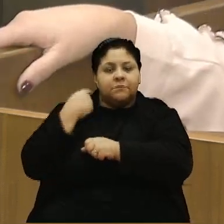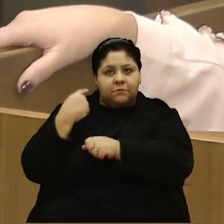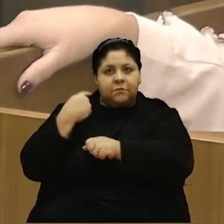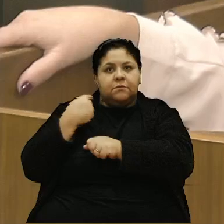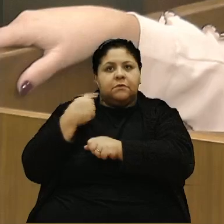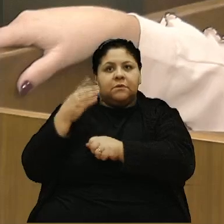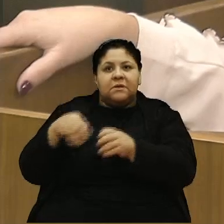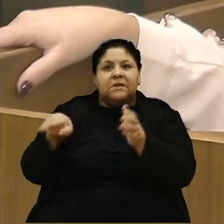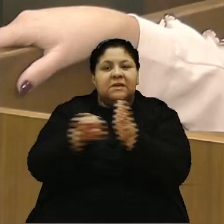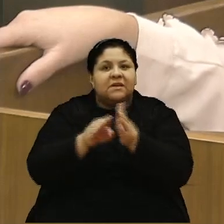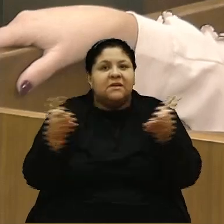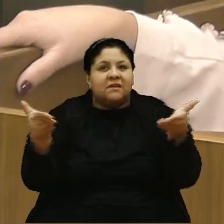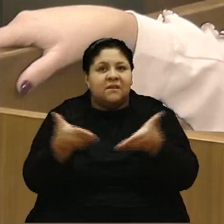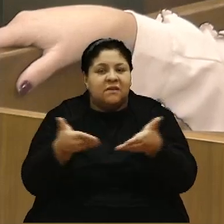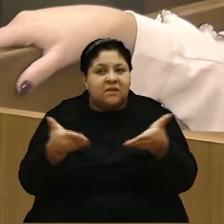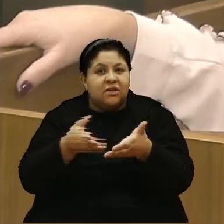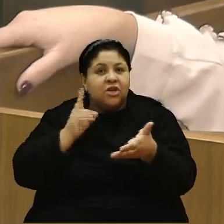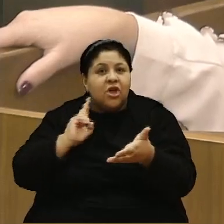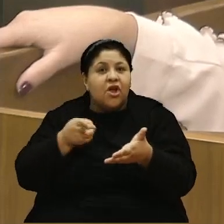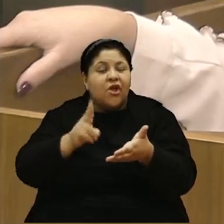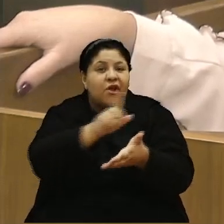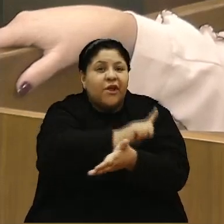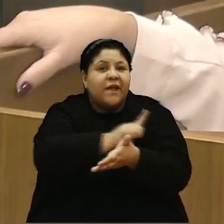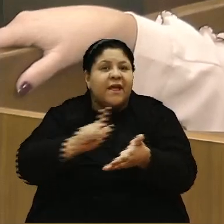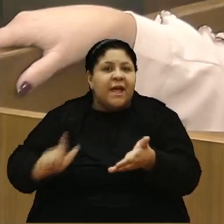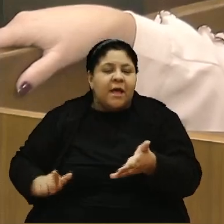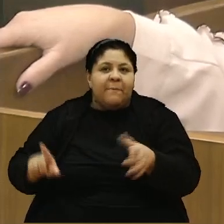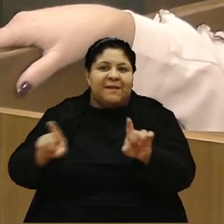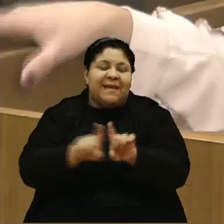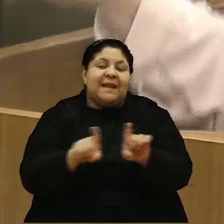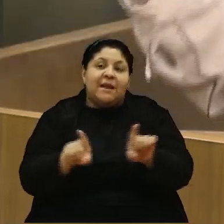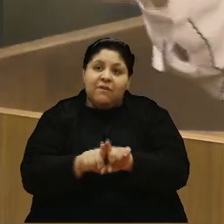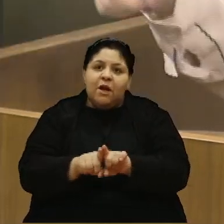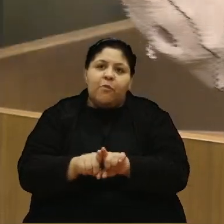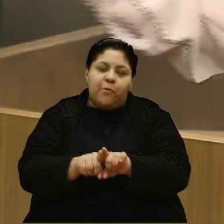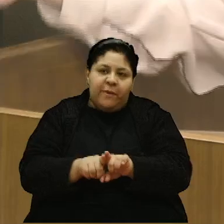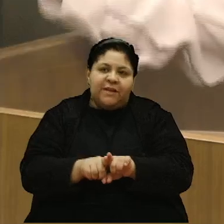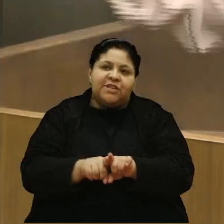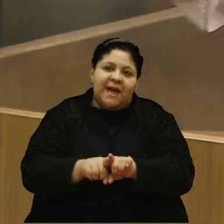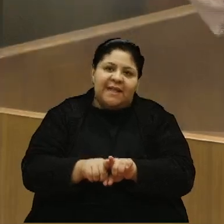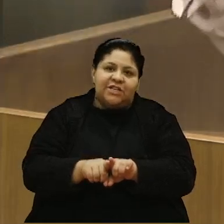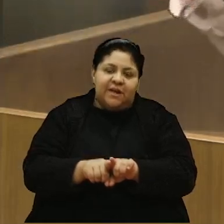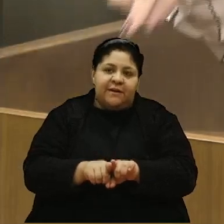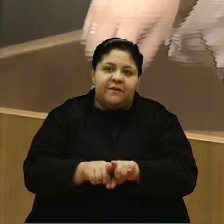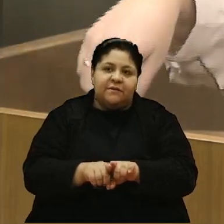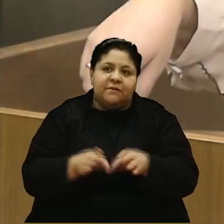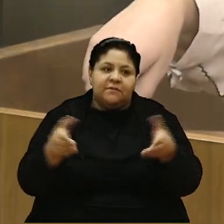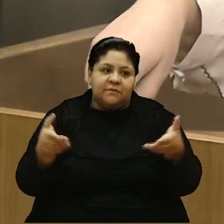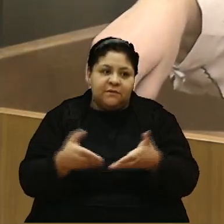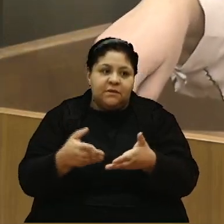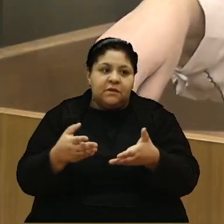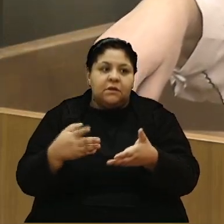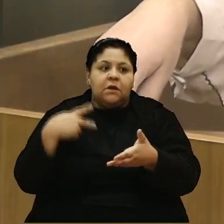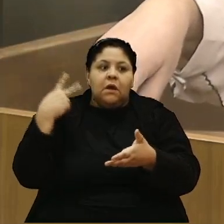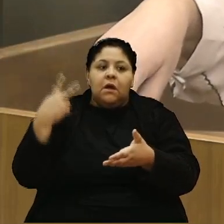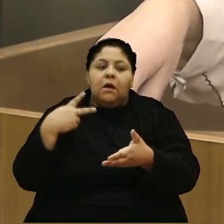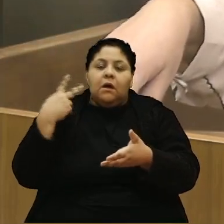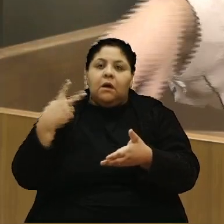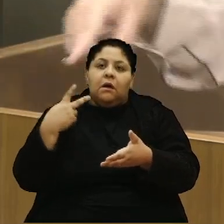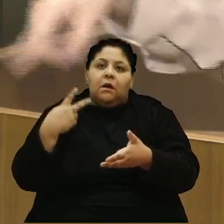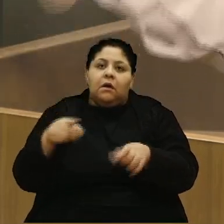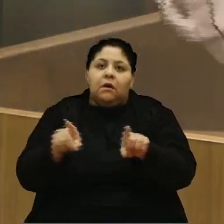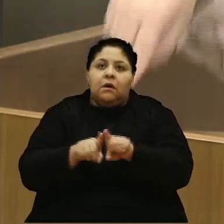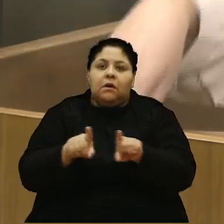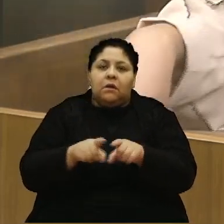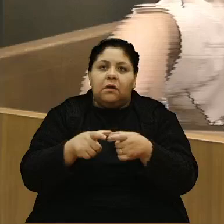que até agora, na continuidade do governo, a gente não vê. Inclusive, vou falar o que o vereador Iago também falou ontem,